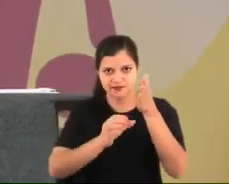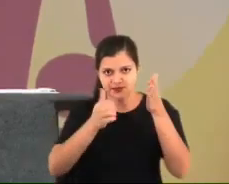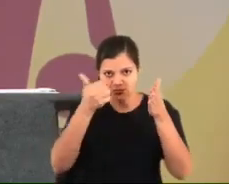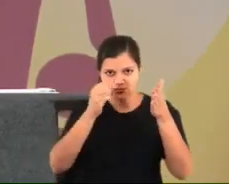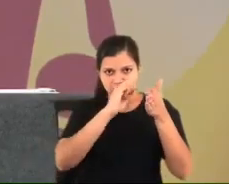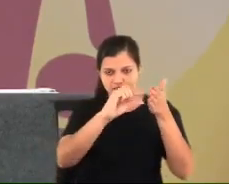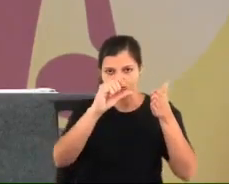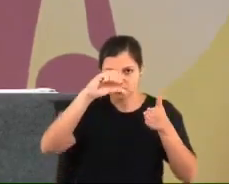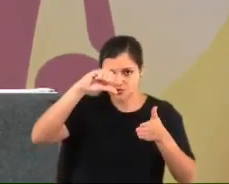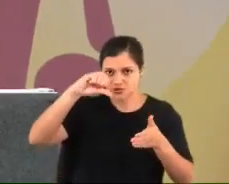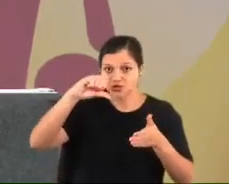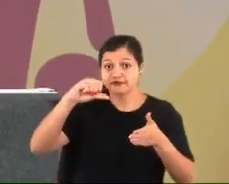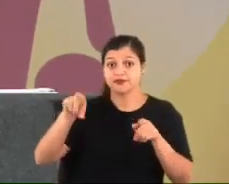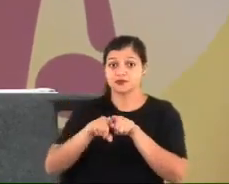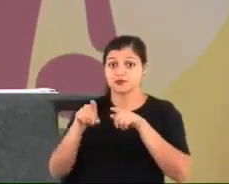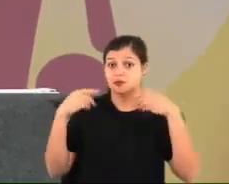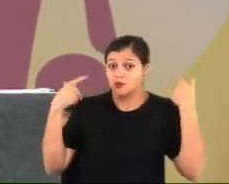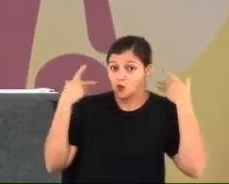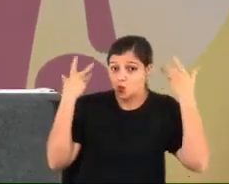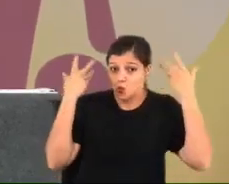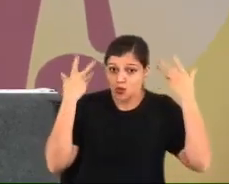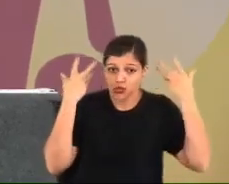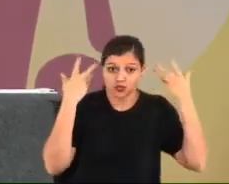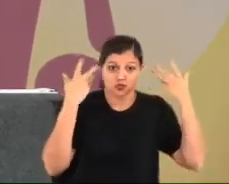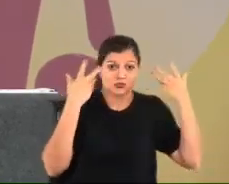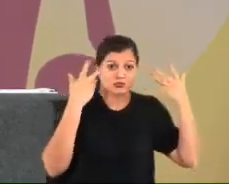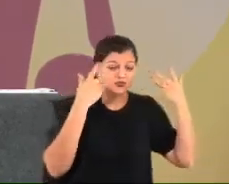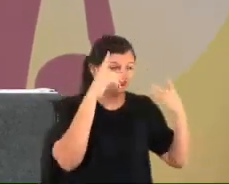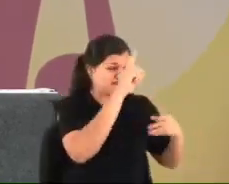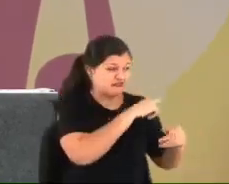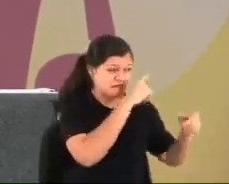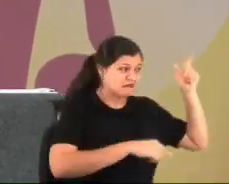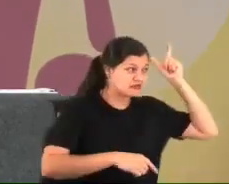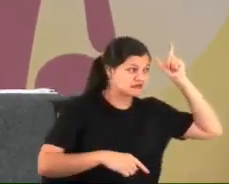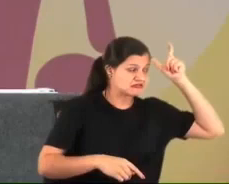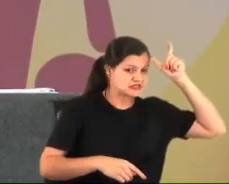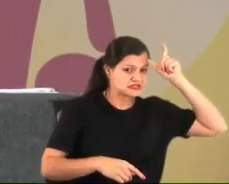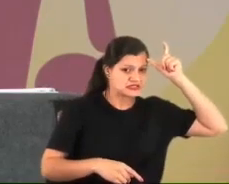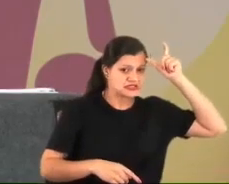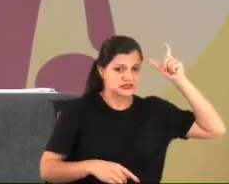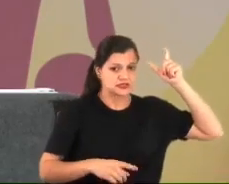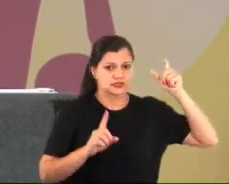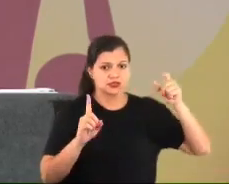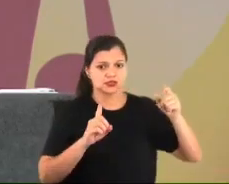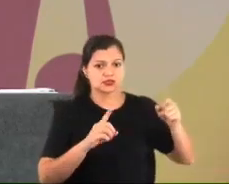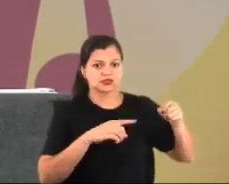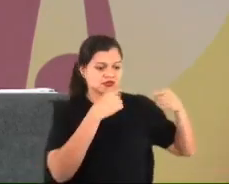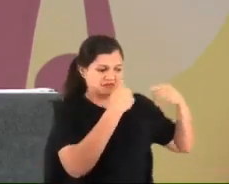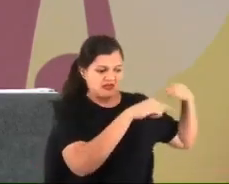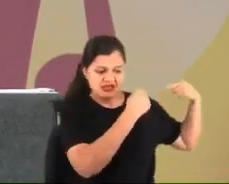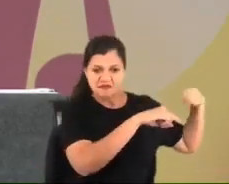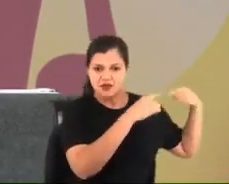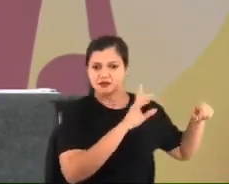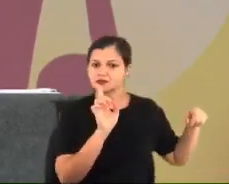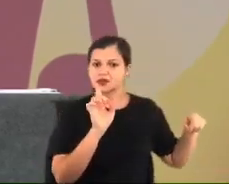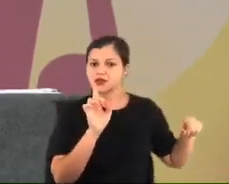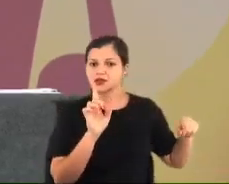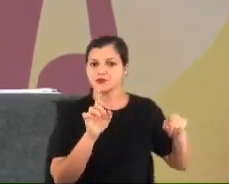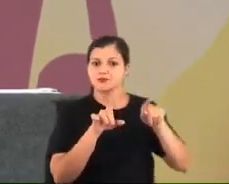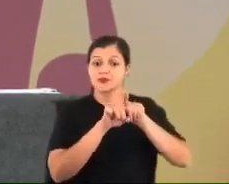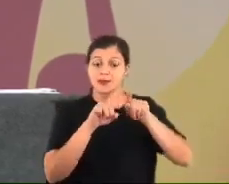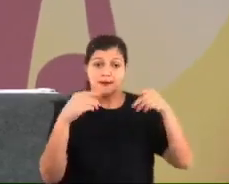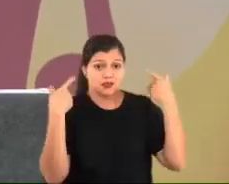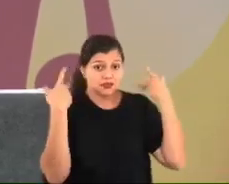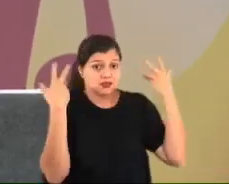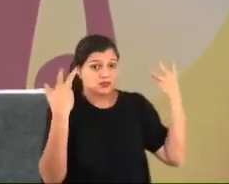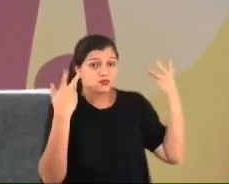estava disputando com o diabo acerca do corpo de Moisés, ousou fazer acusação injuriosa contra ele. Mas ele disse, o Senhor